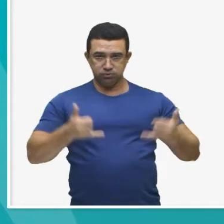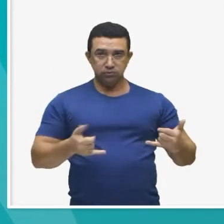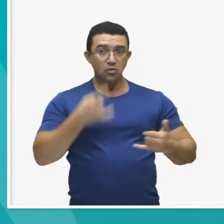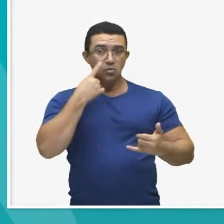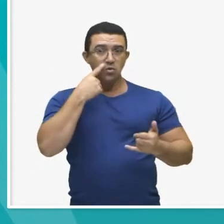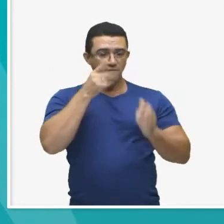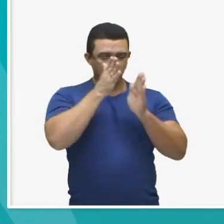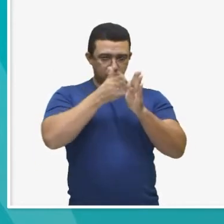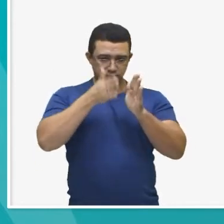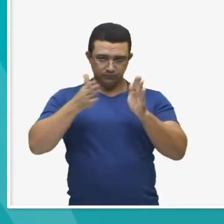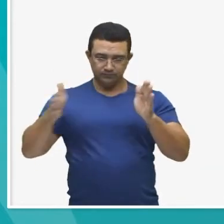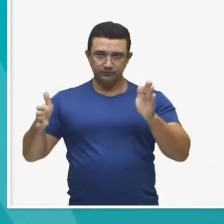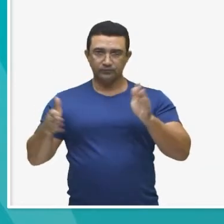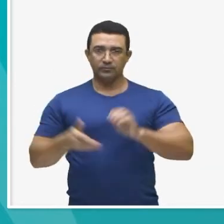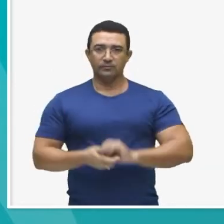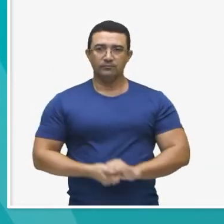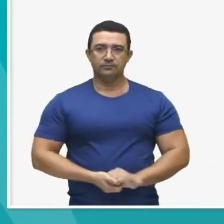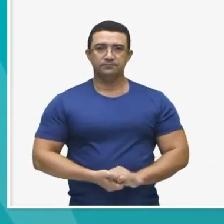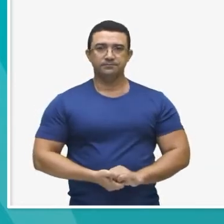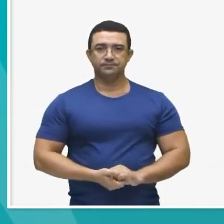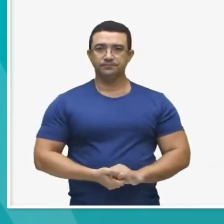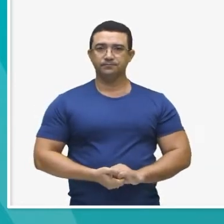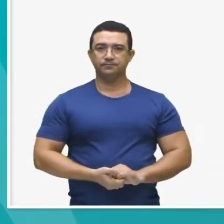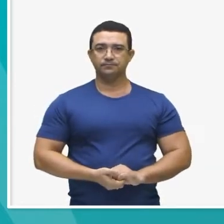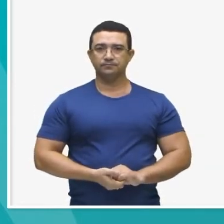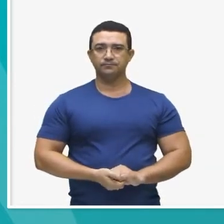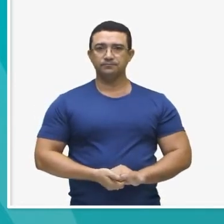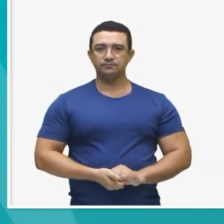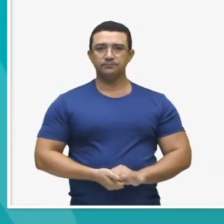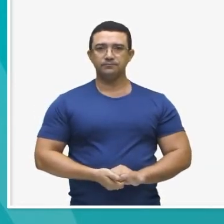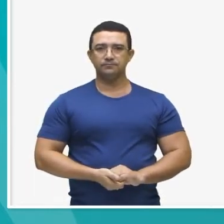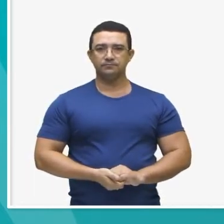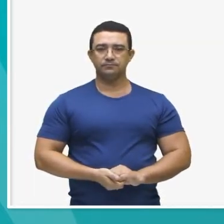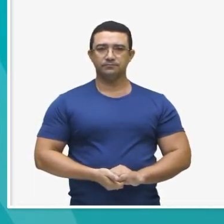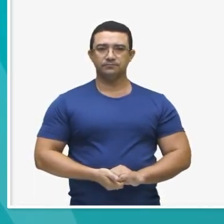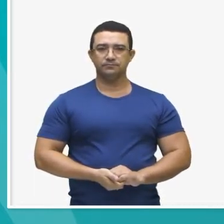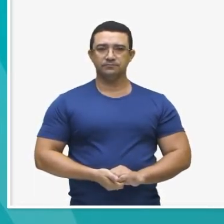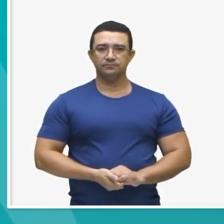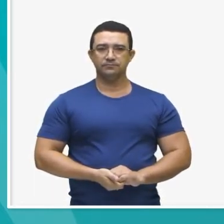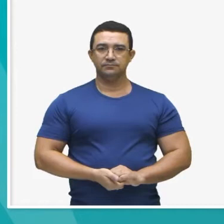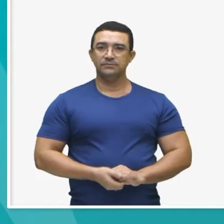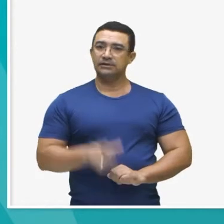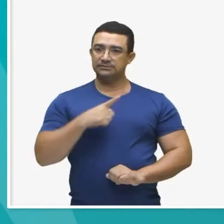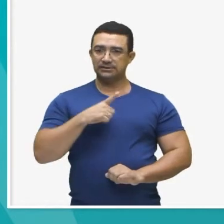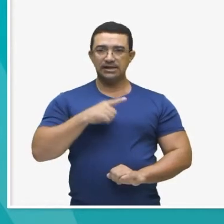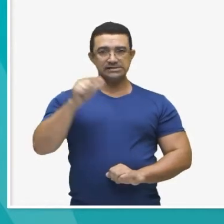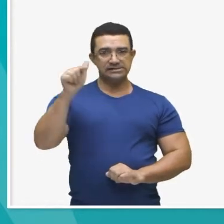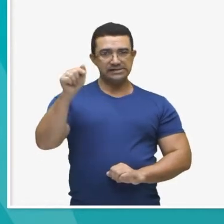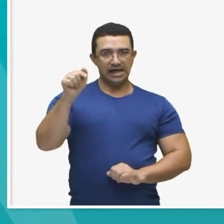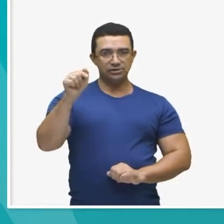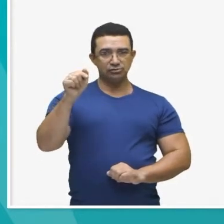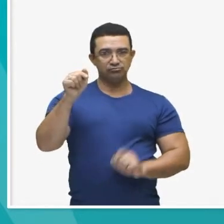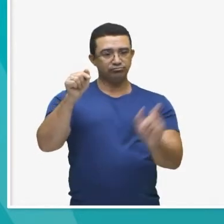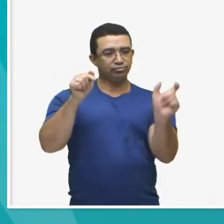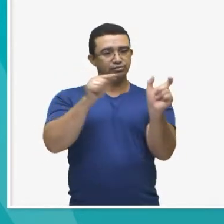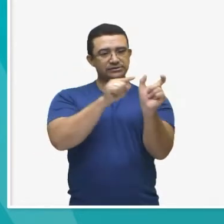3, 4, 5, 6, 7. Por que eu paro aqui? Porque a gente sempre para da sílaba tônica da última